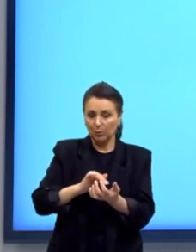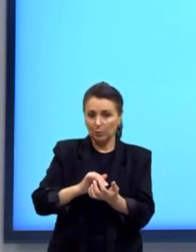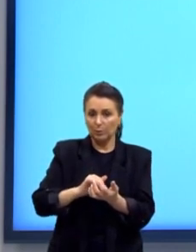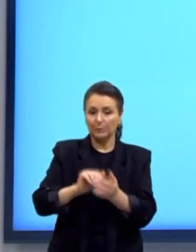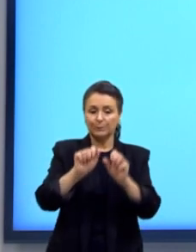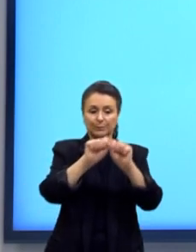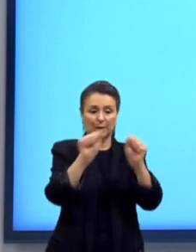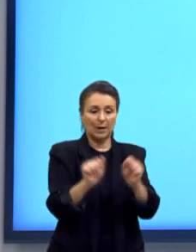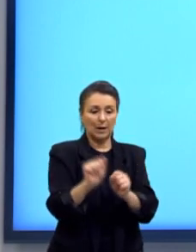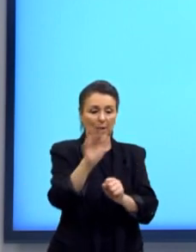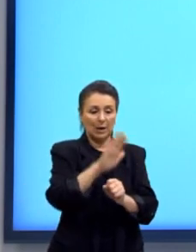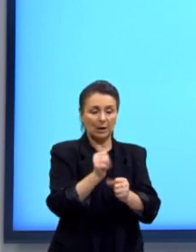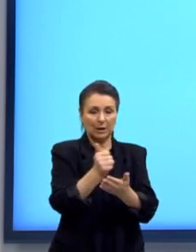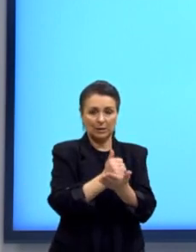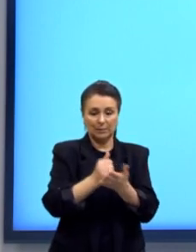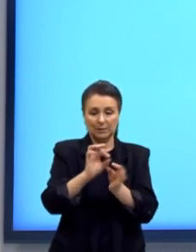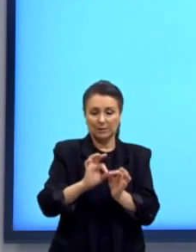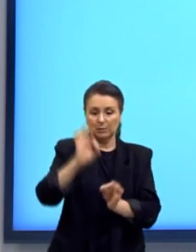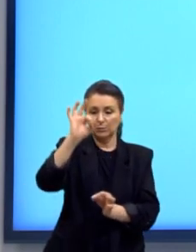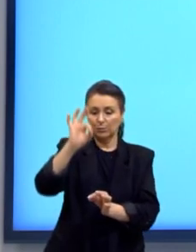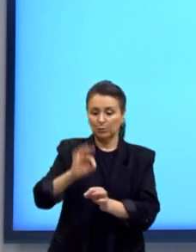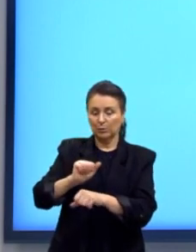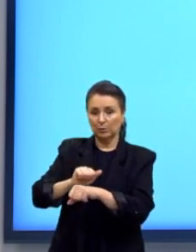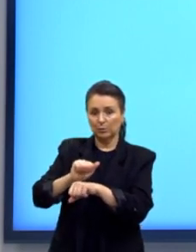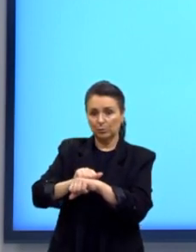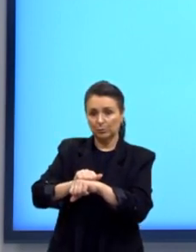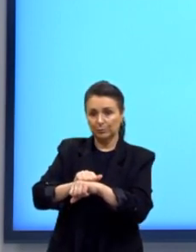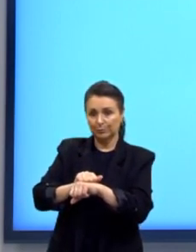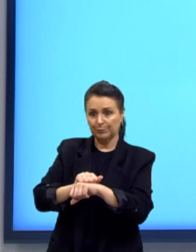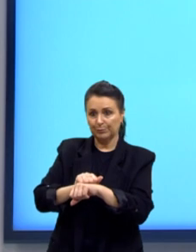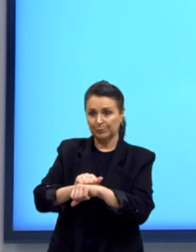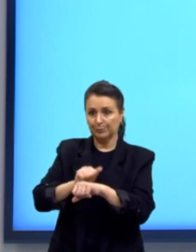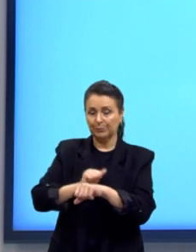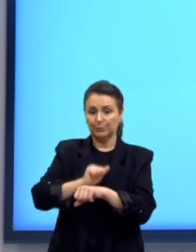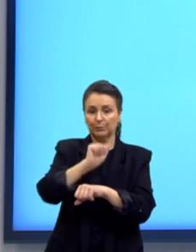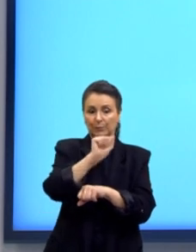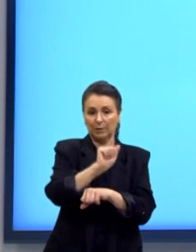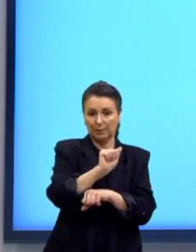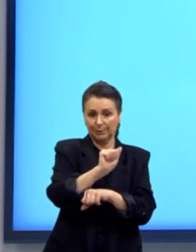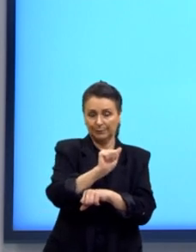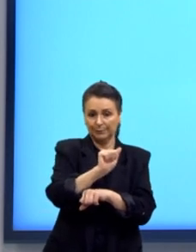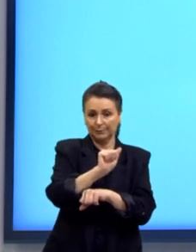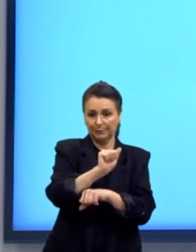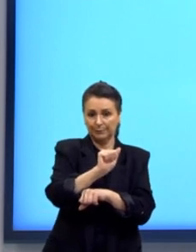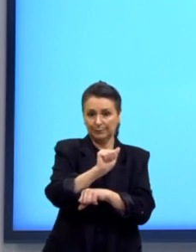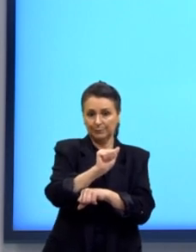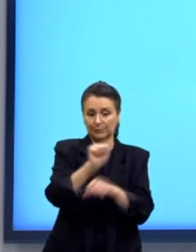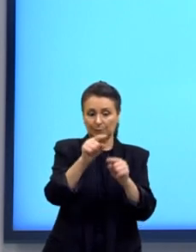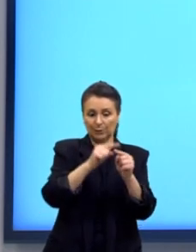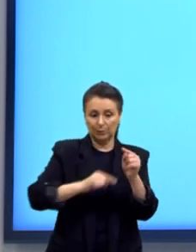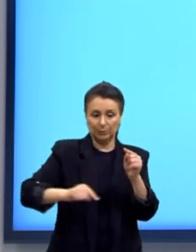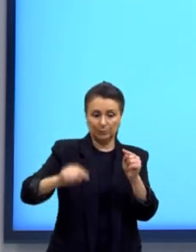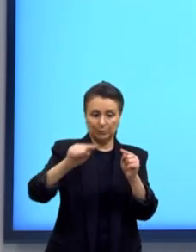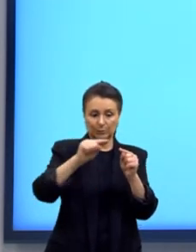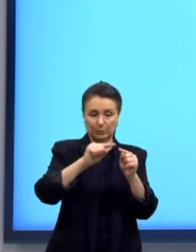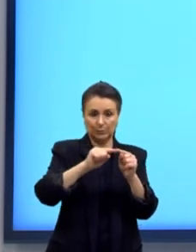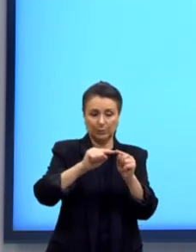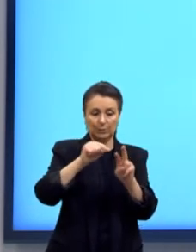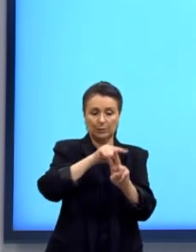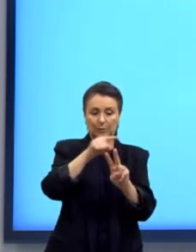entre a área da base e altura do sólido então nós temos né área da base com formato ali de um círculo Então